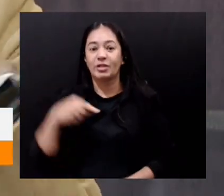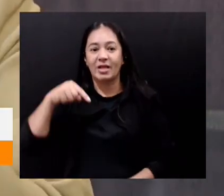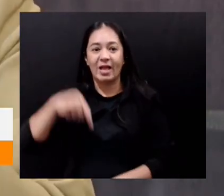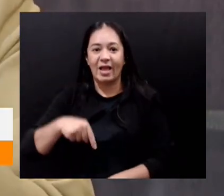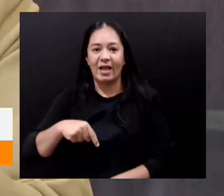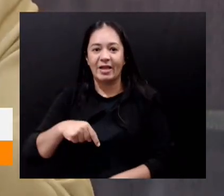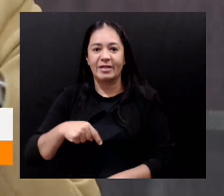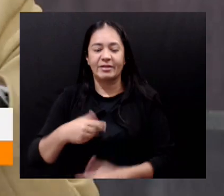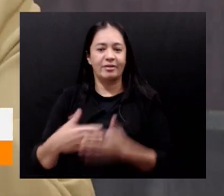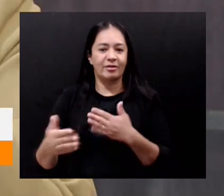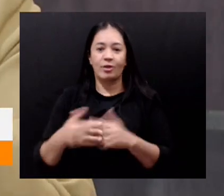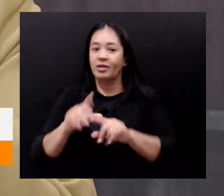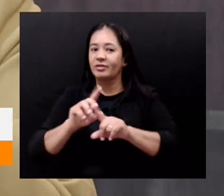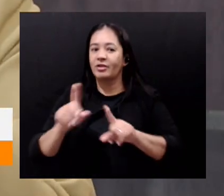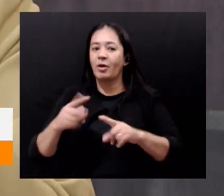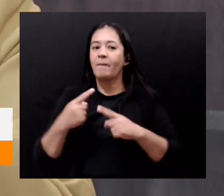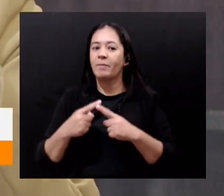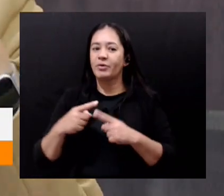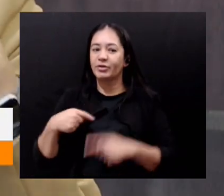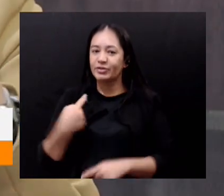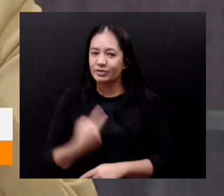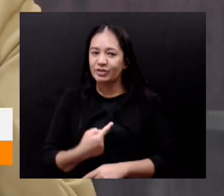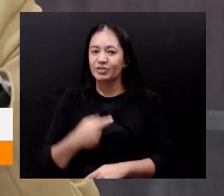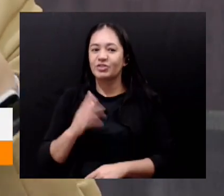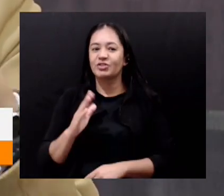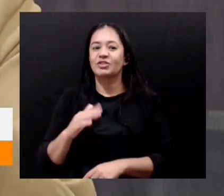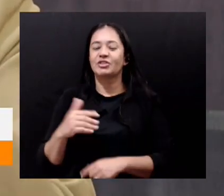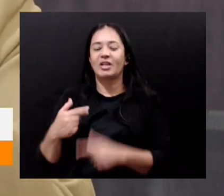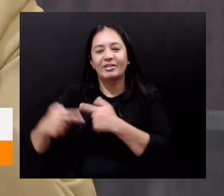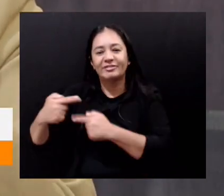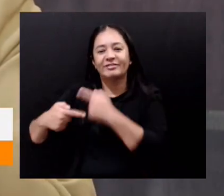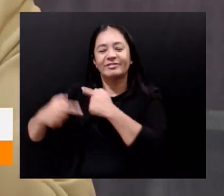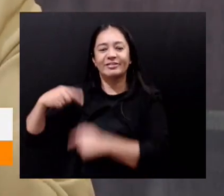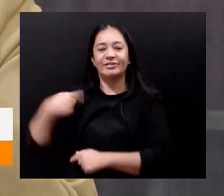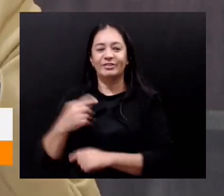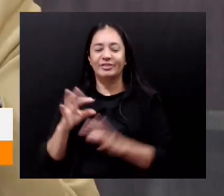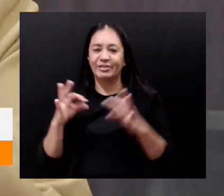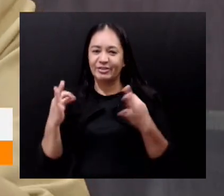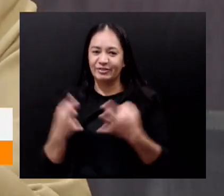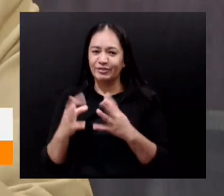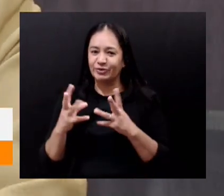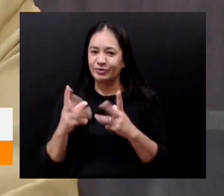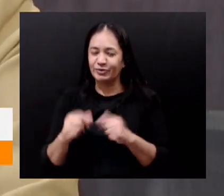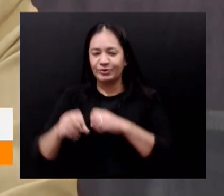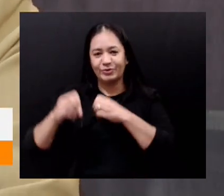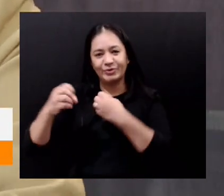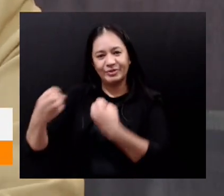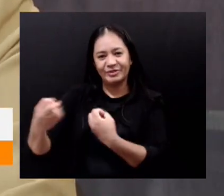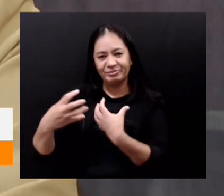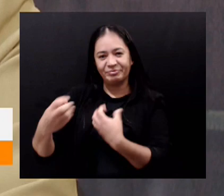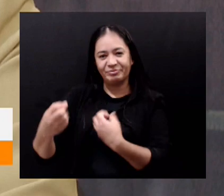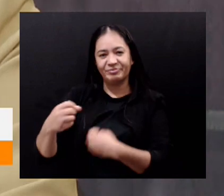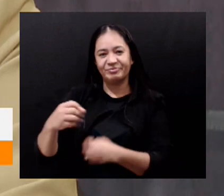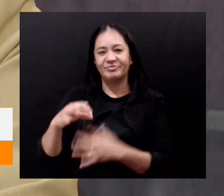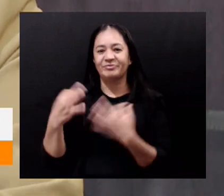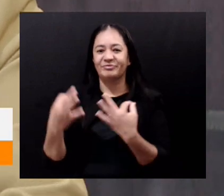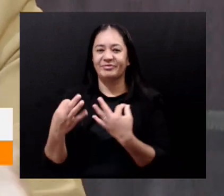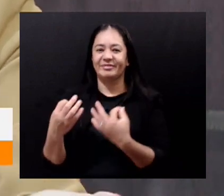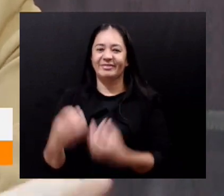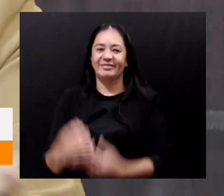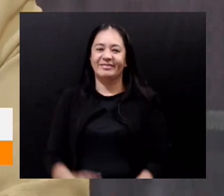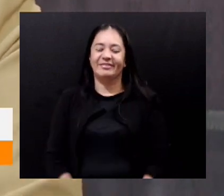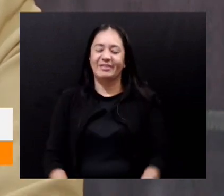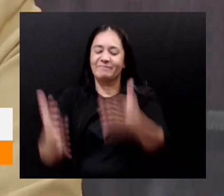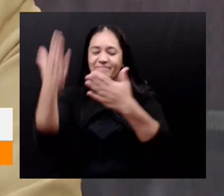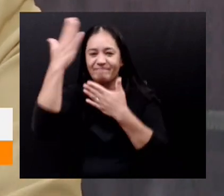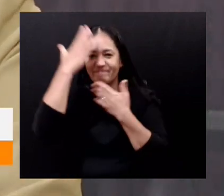porque devemos aos nossos antepassados tudo aquilo e todo o ensinamento que eles nos deram. Muito obrigada e eu estou à disposição